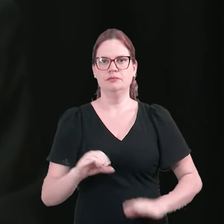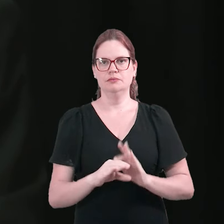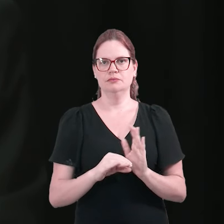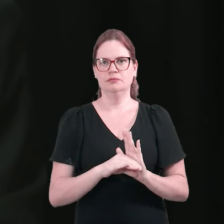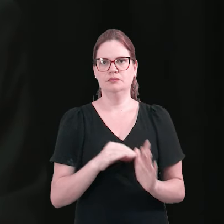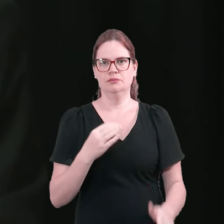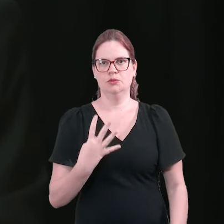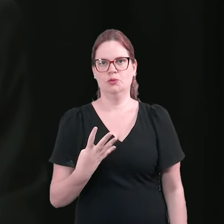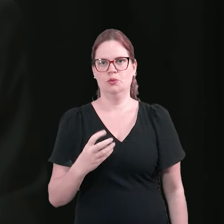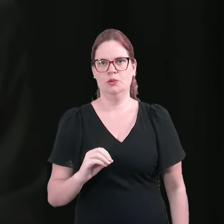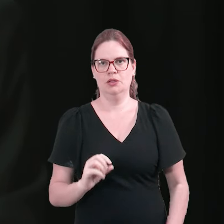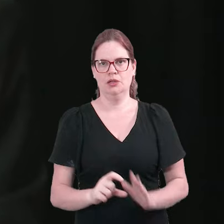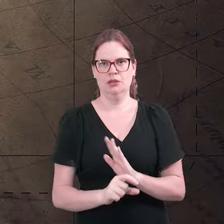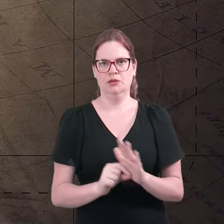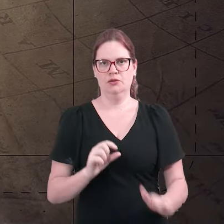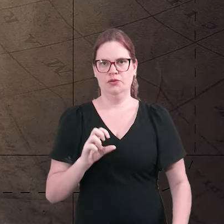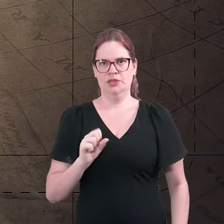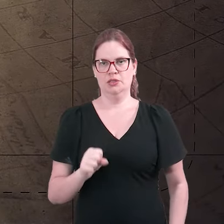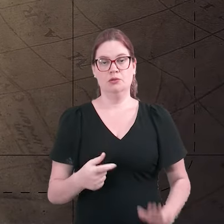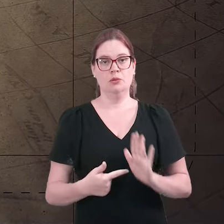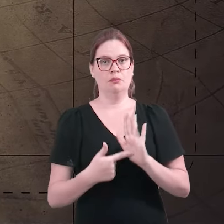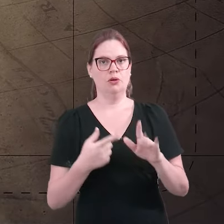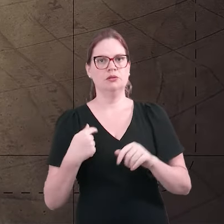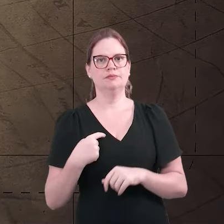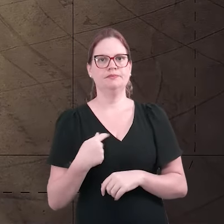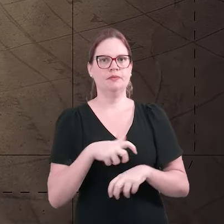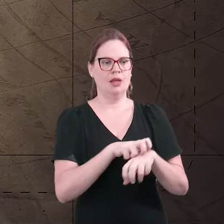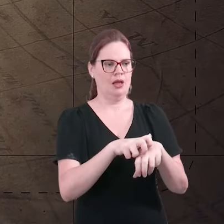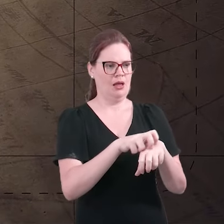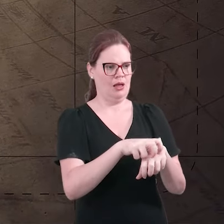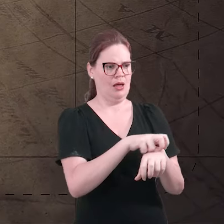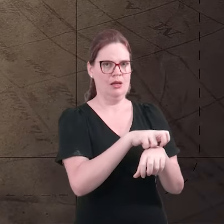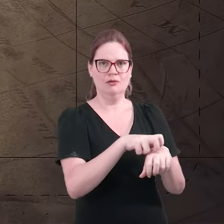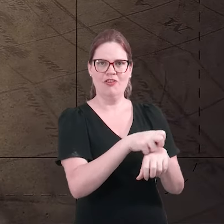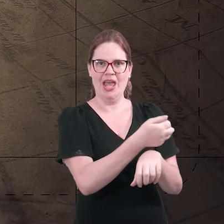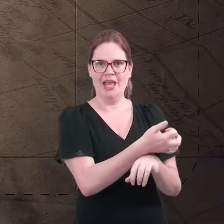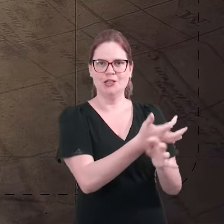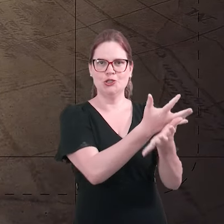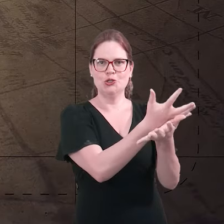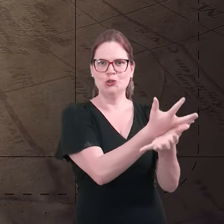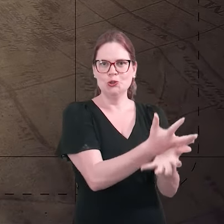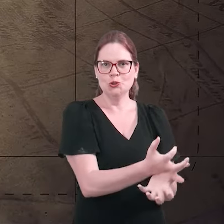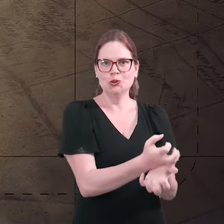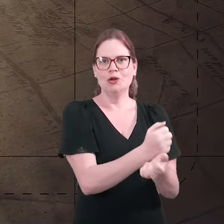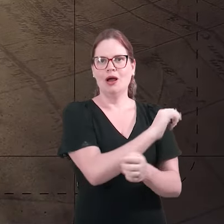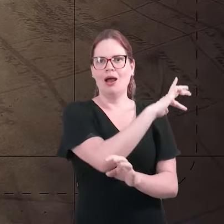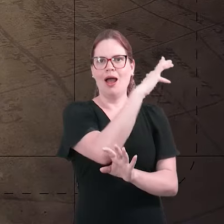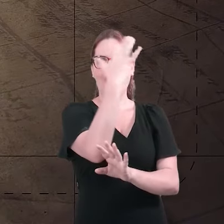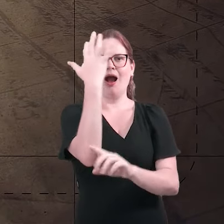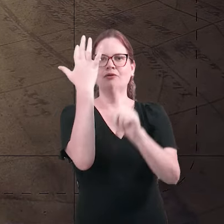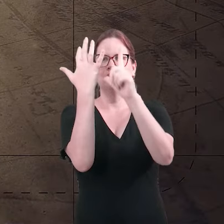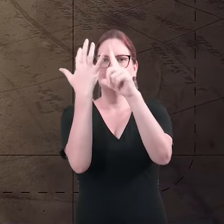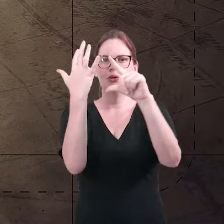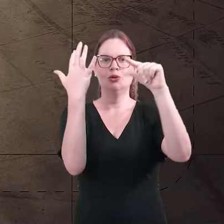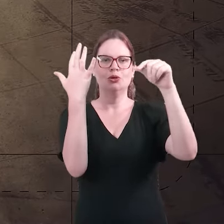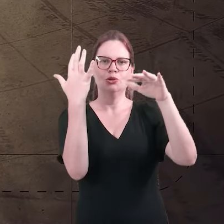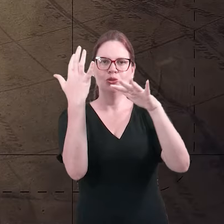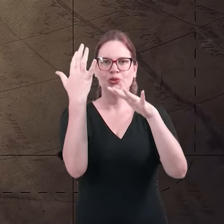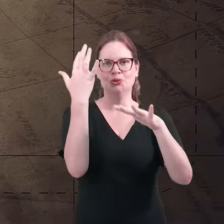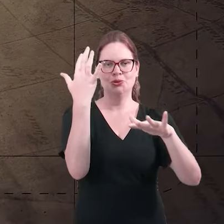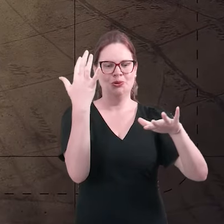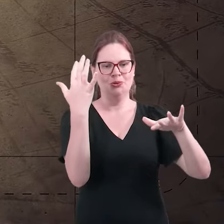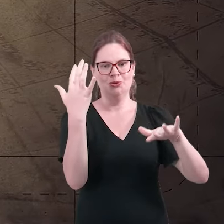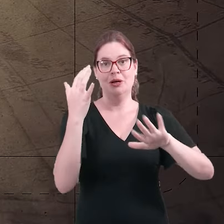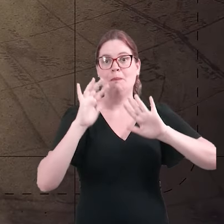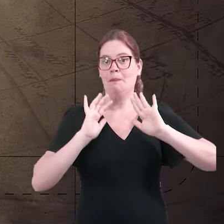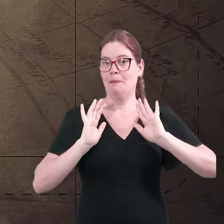verso 8, que ele fala assim, ó: seca-se a erva e caem as flores, mas a palavra de